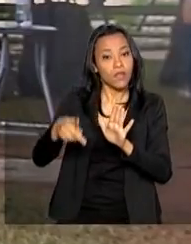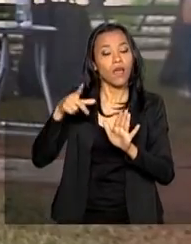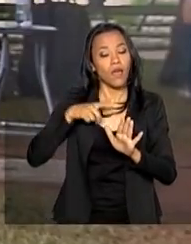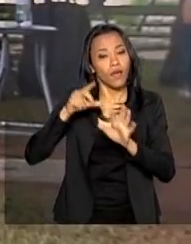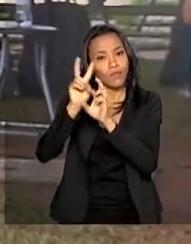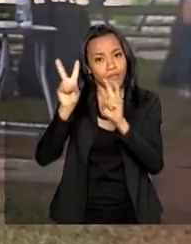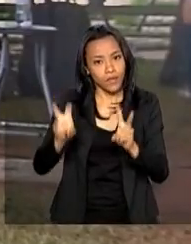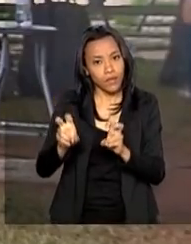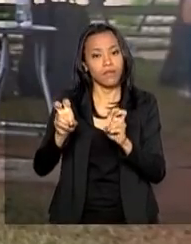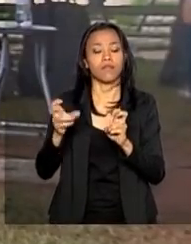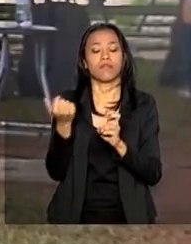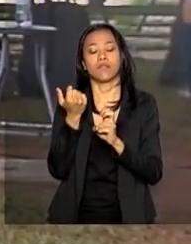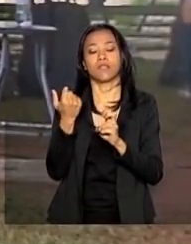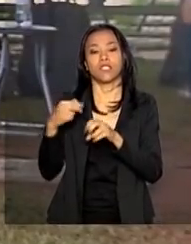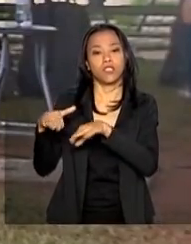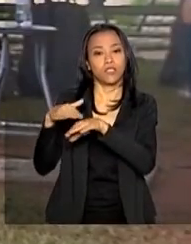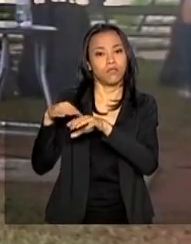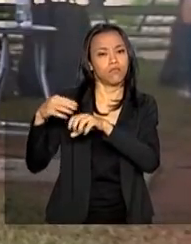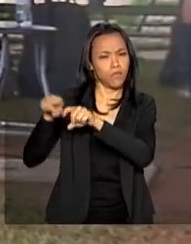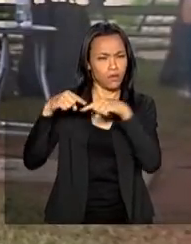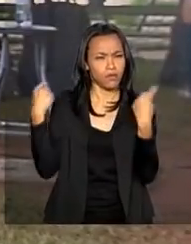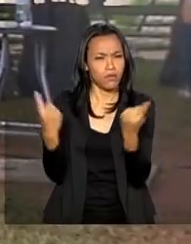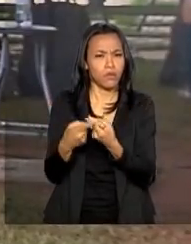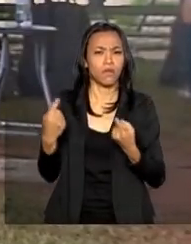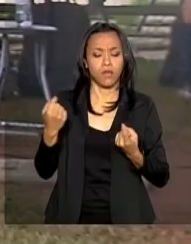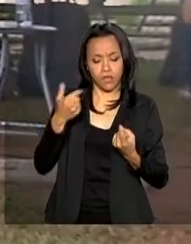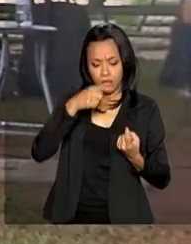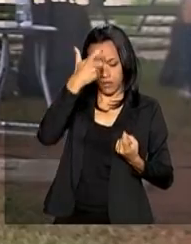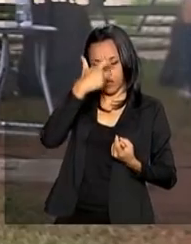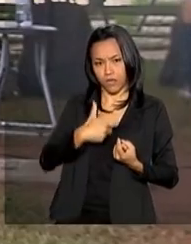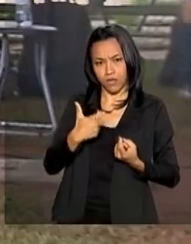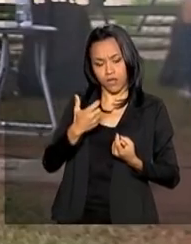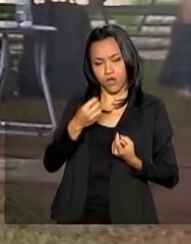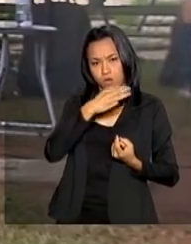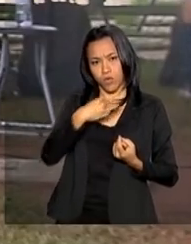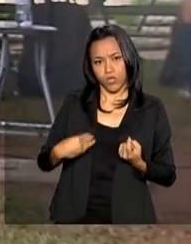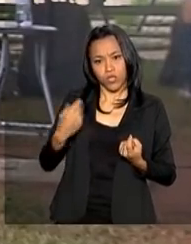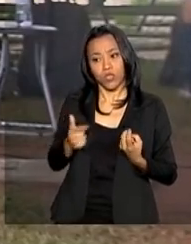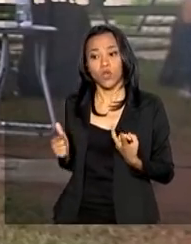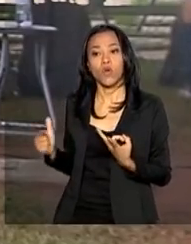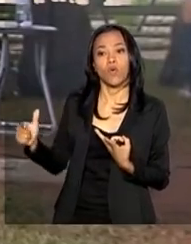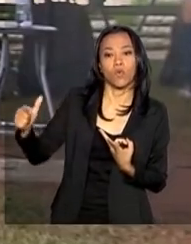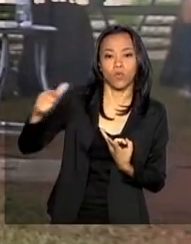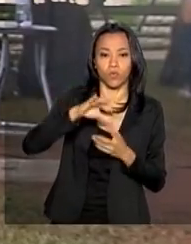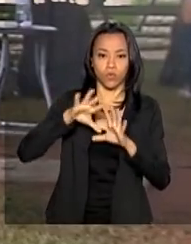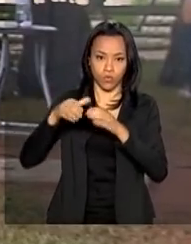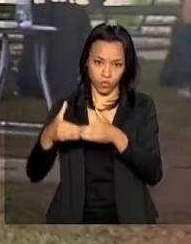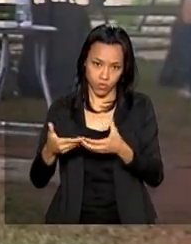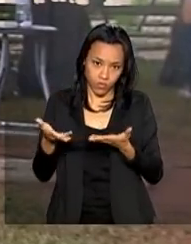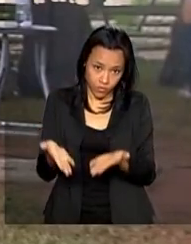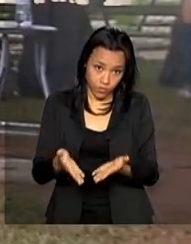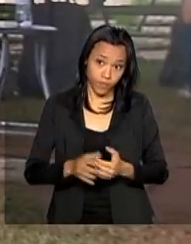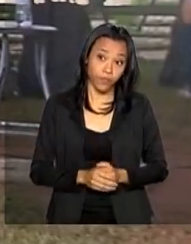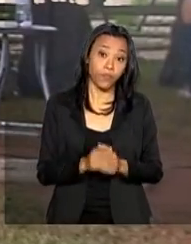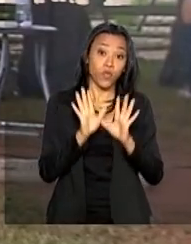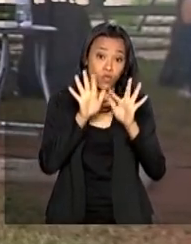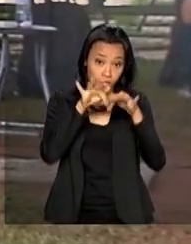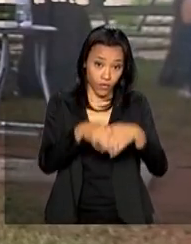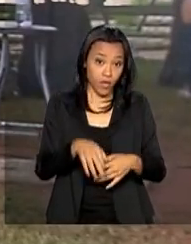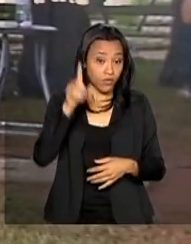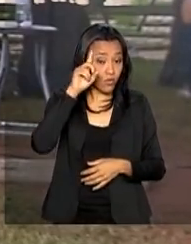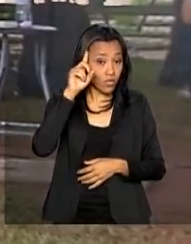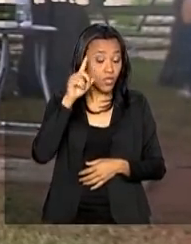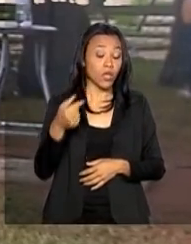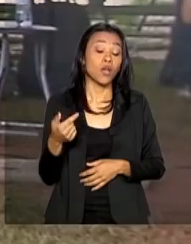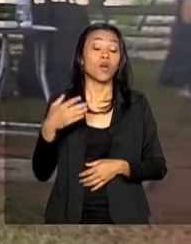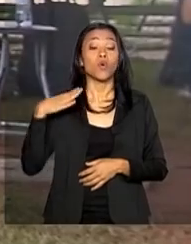entre Guedes e a equipe de transição pela manhã aqui no Centro de Convenções Banco do Brasil. No final do dia, Jair